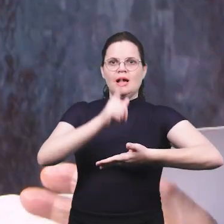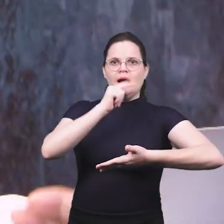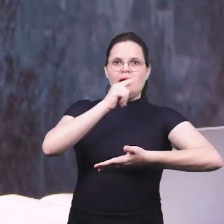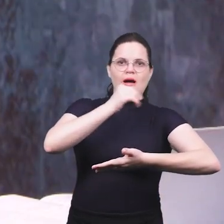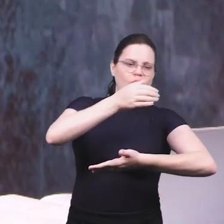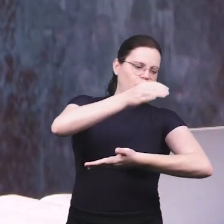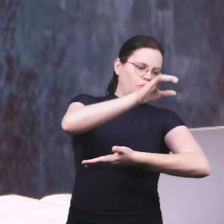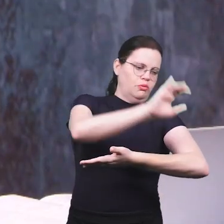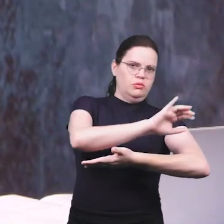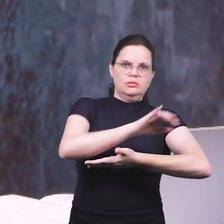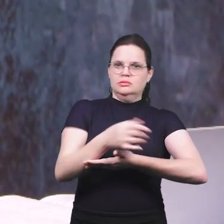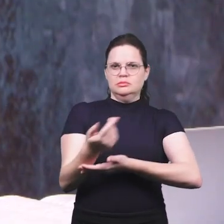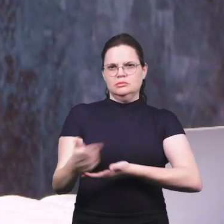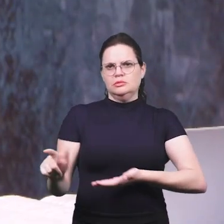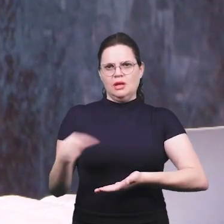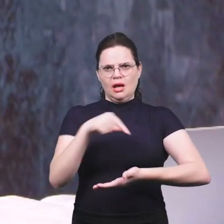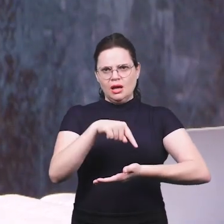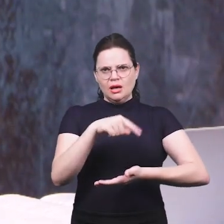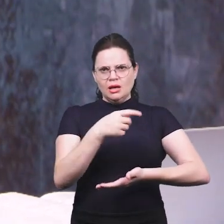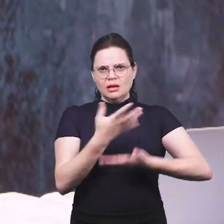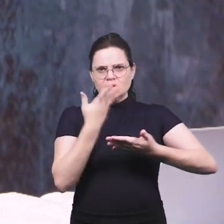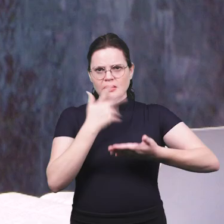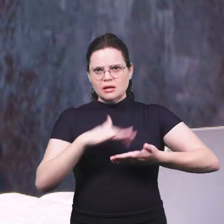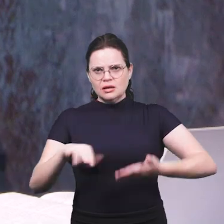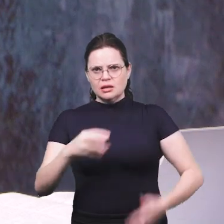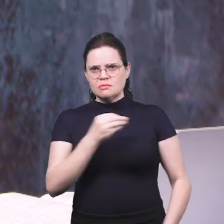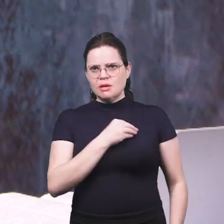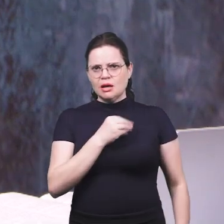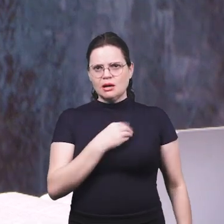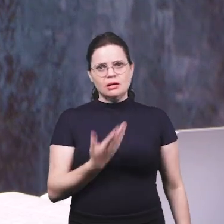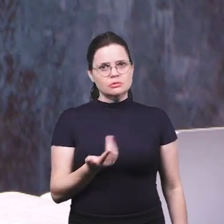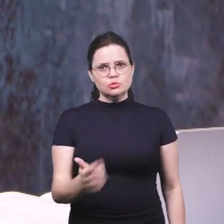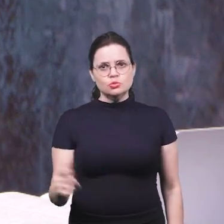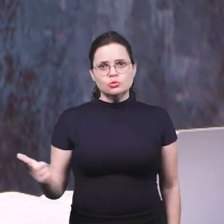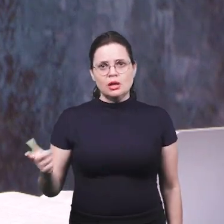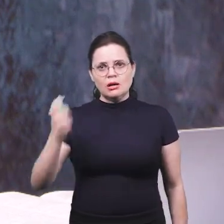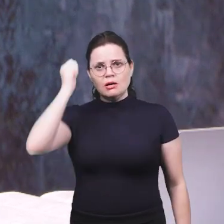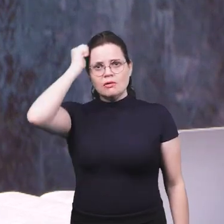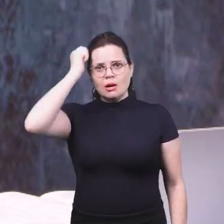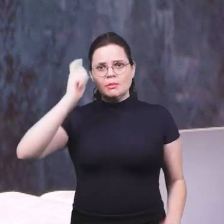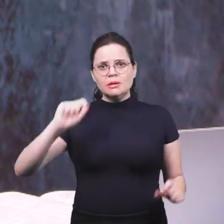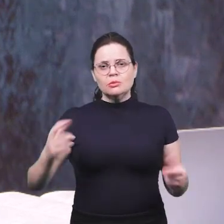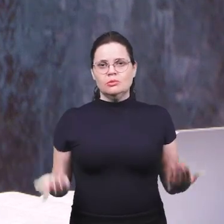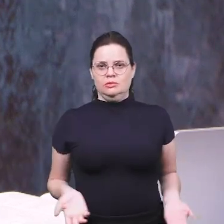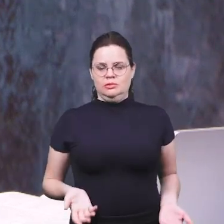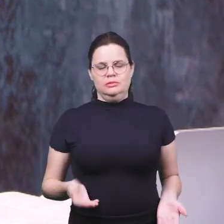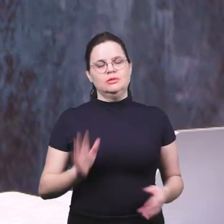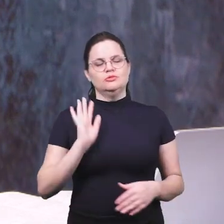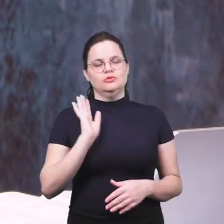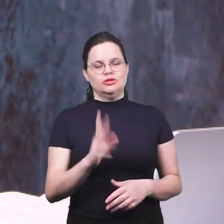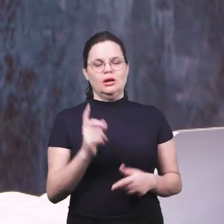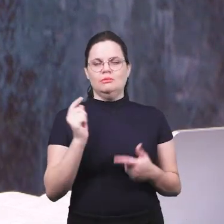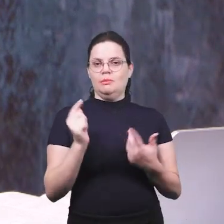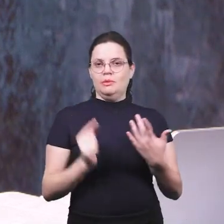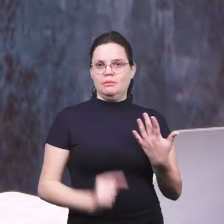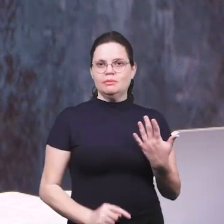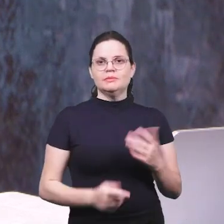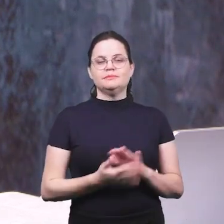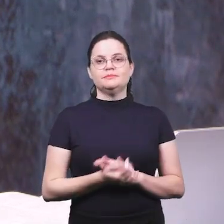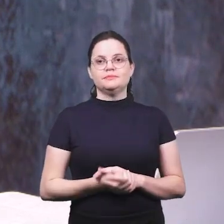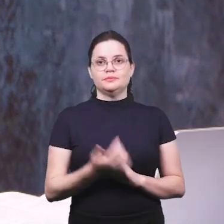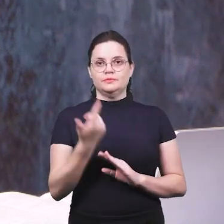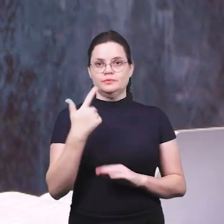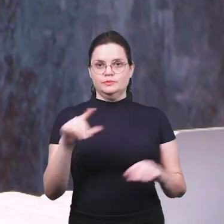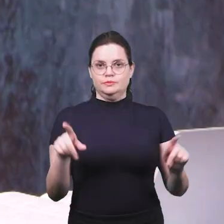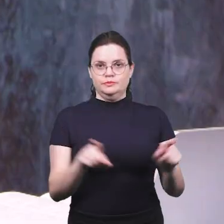aqui. Esse é um verdadeiro dogma. Então, são muitas coisas, e são muitos dogmas, que já falou alguns aí, que pode... Outra